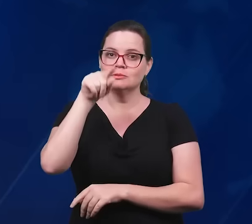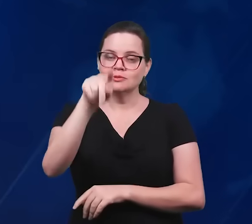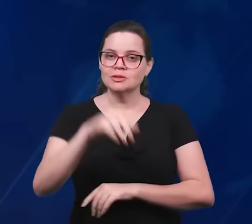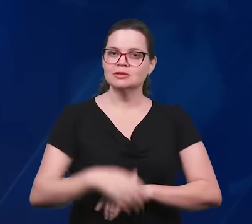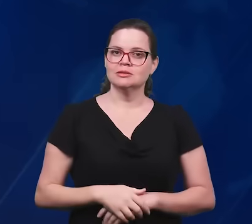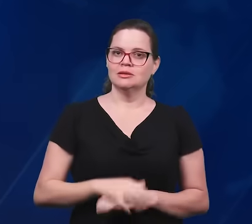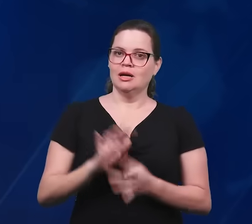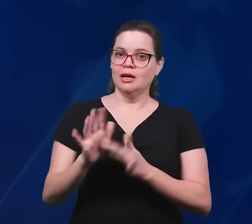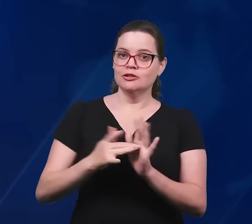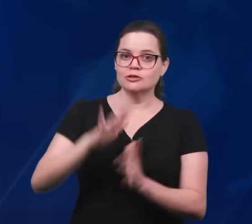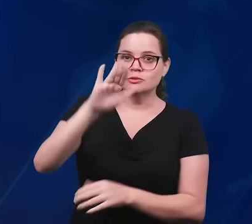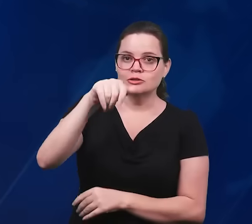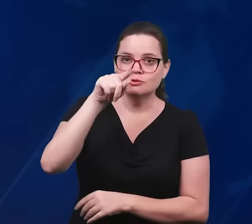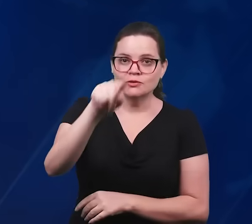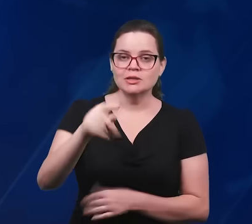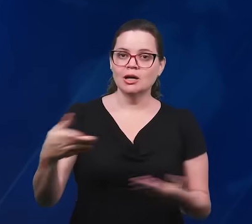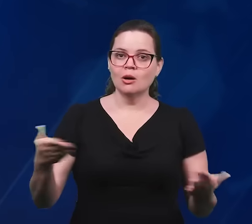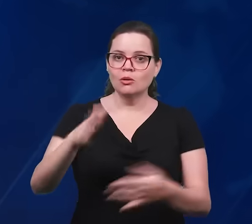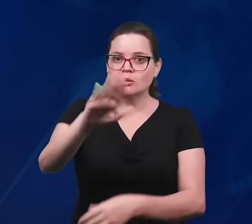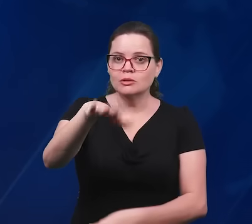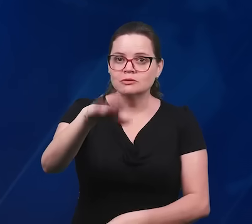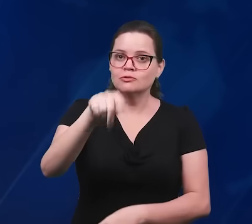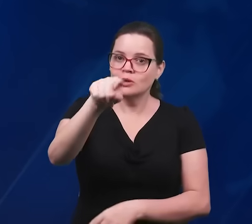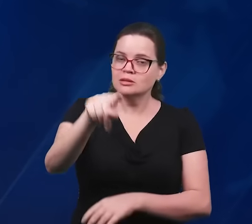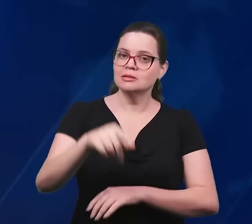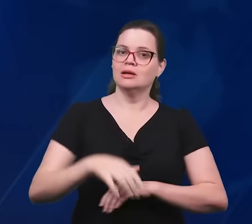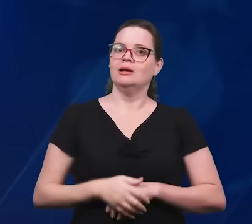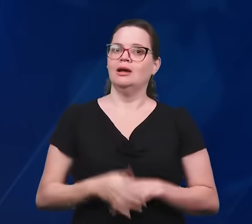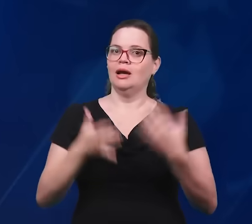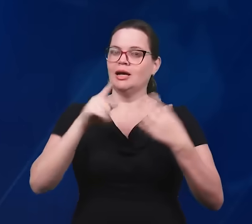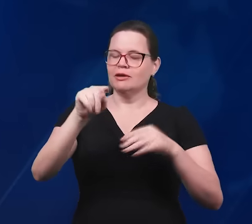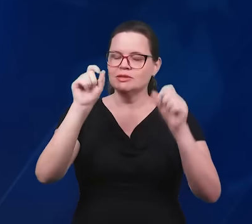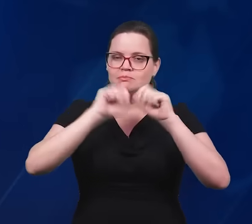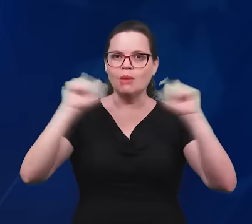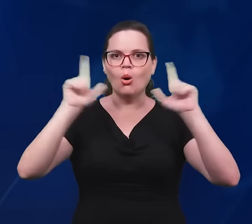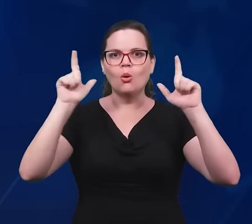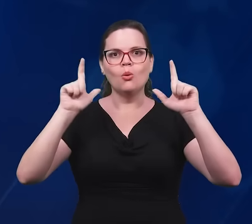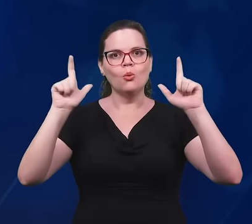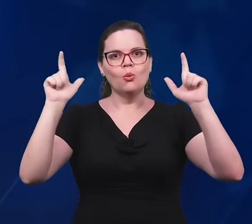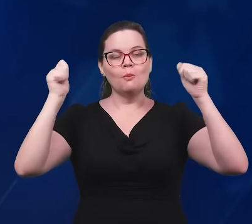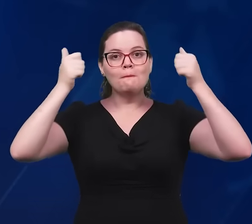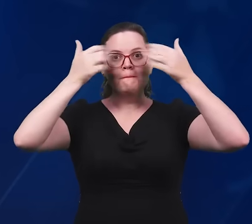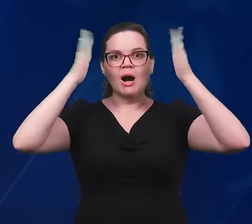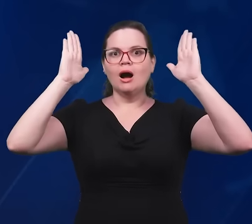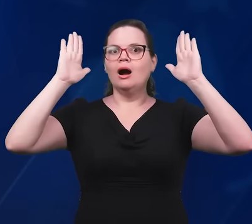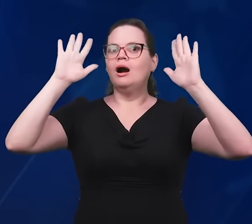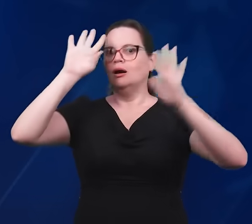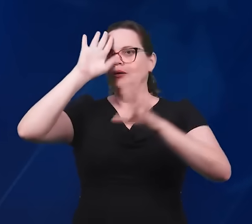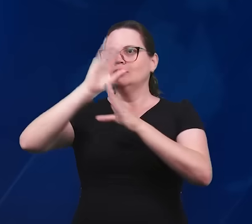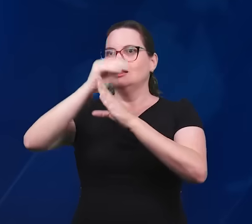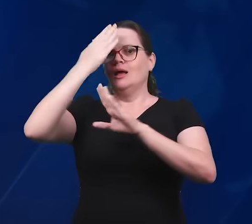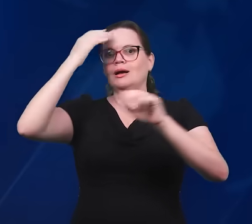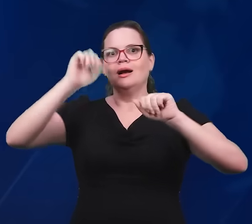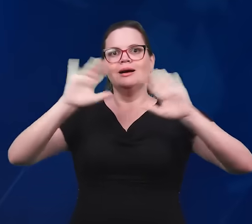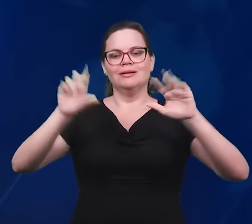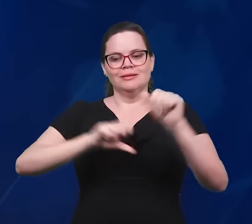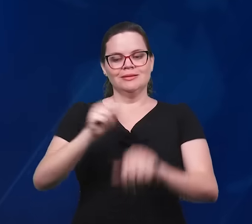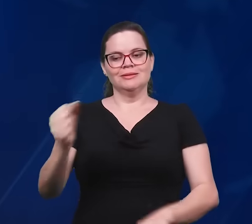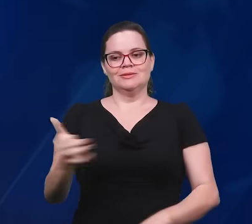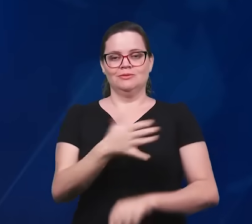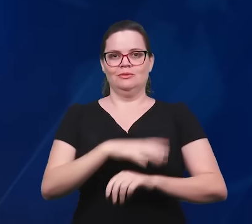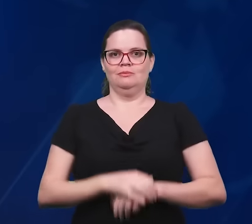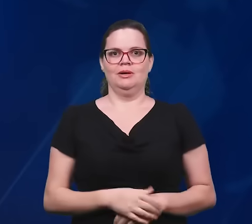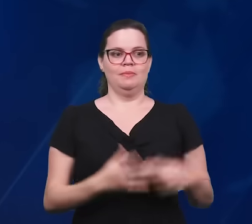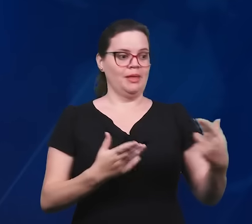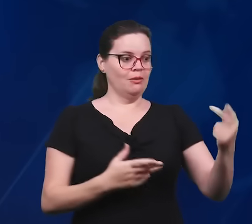É Jesus quem está te chamando, porque Ele quer abrir os seus olhos. Ele pode transformar a sua vida. E diz a Bíblia que